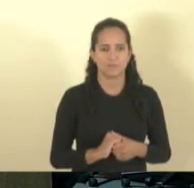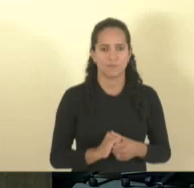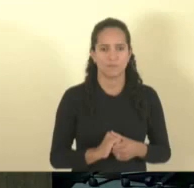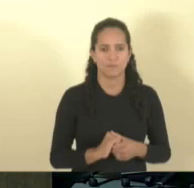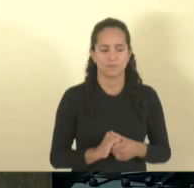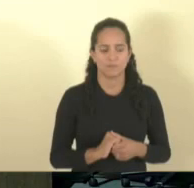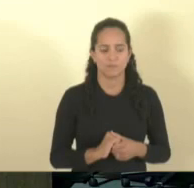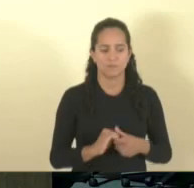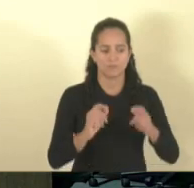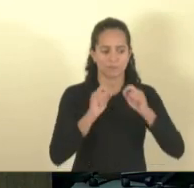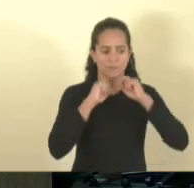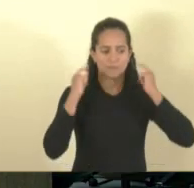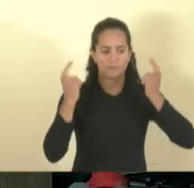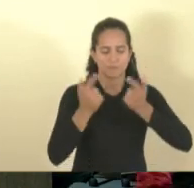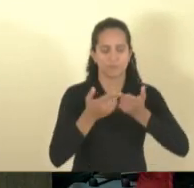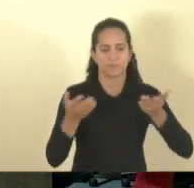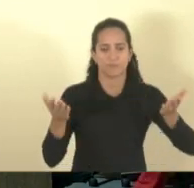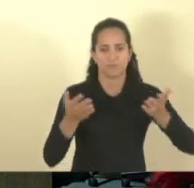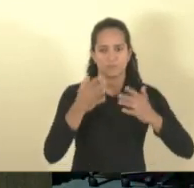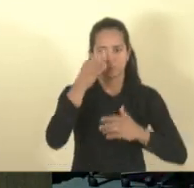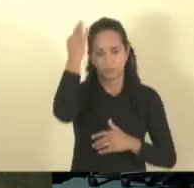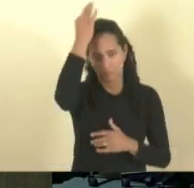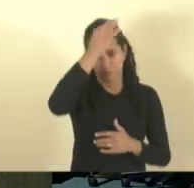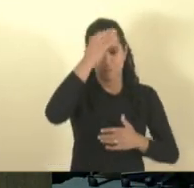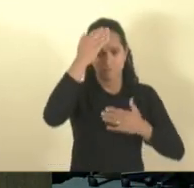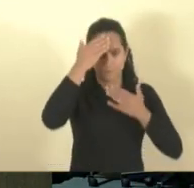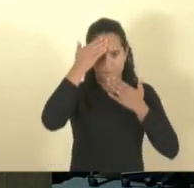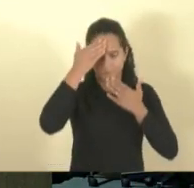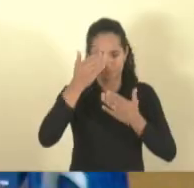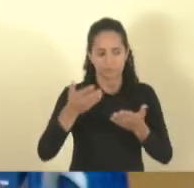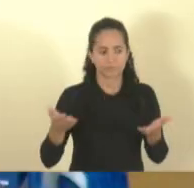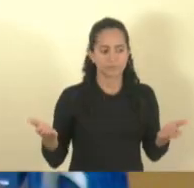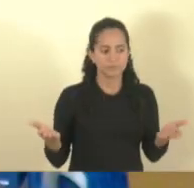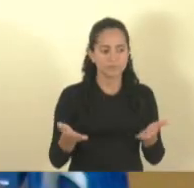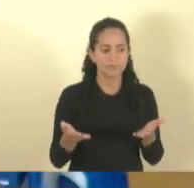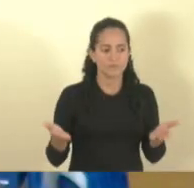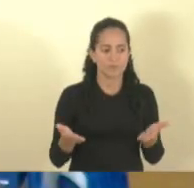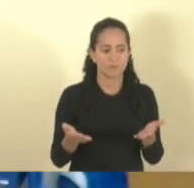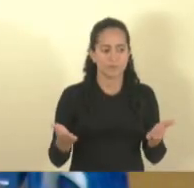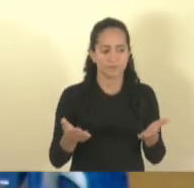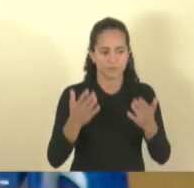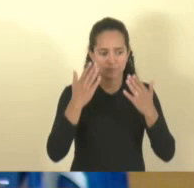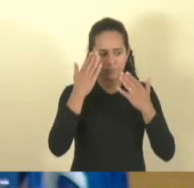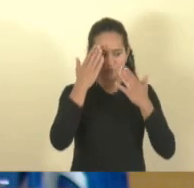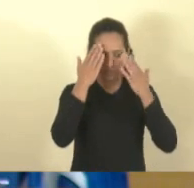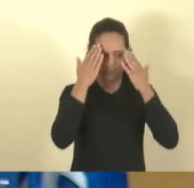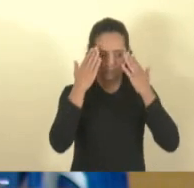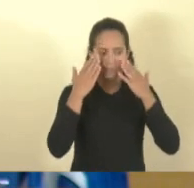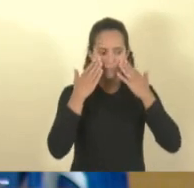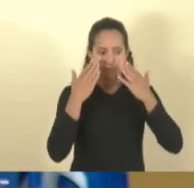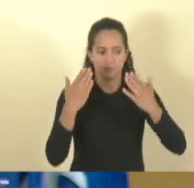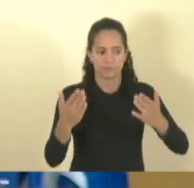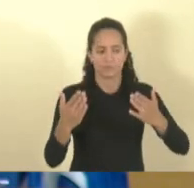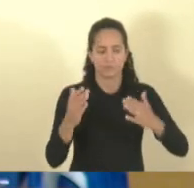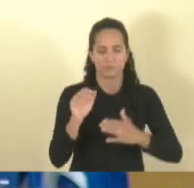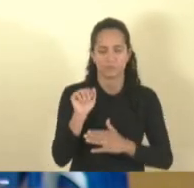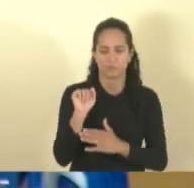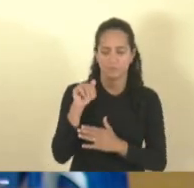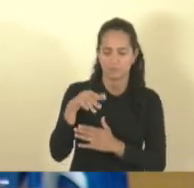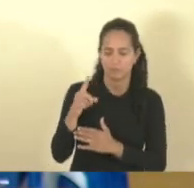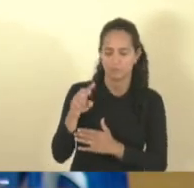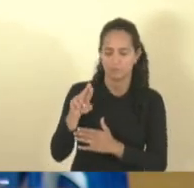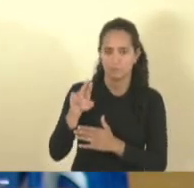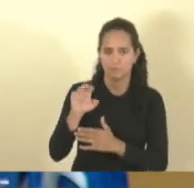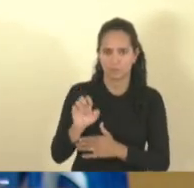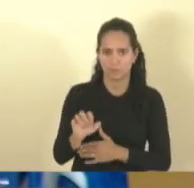A Assembleia Legislativa do Estado do Espírito Santo agradece a essa fabulosa apresentação de André Furlan. Mais